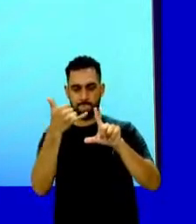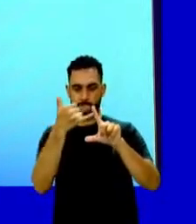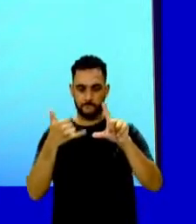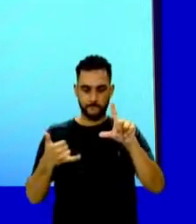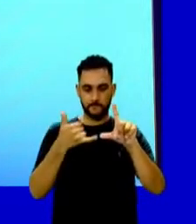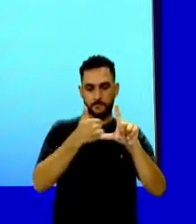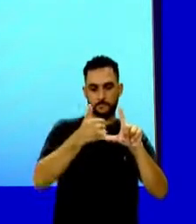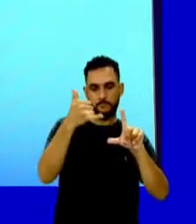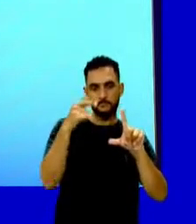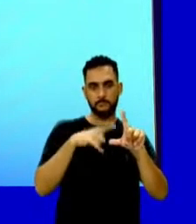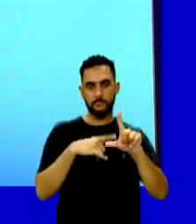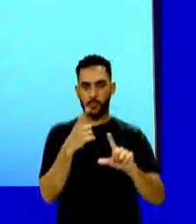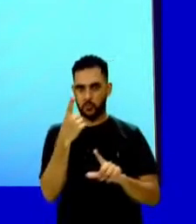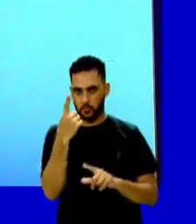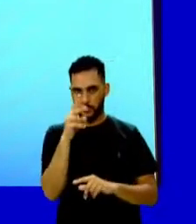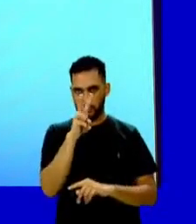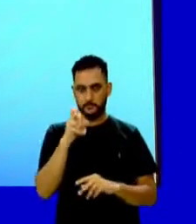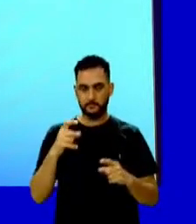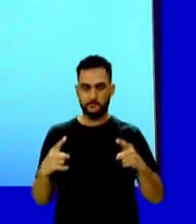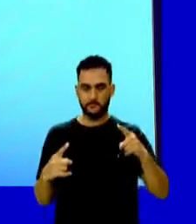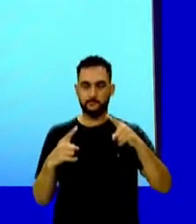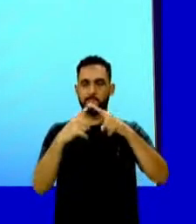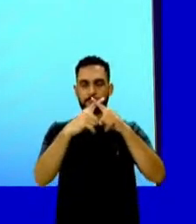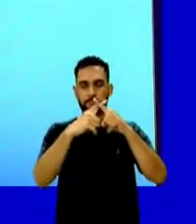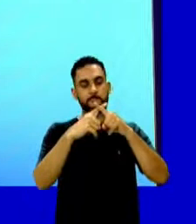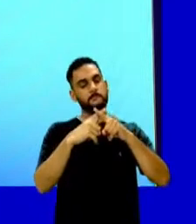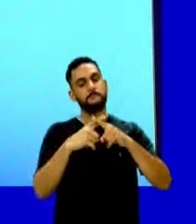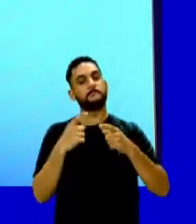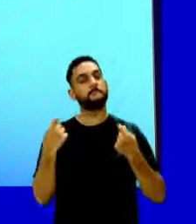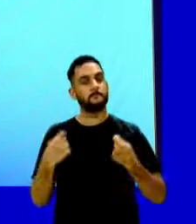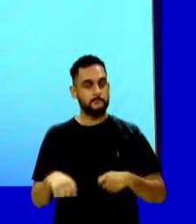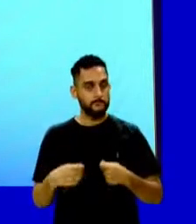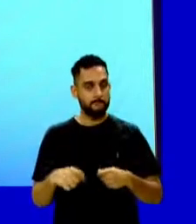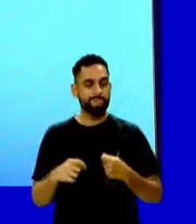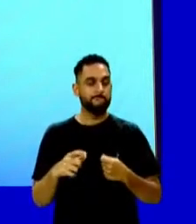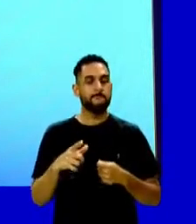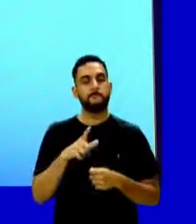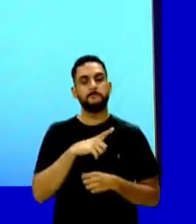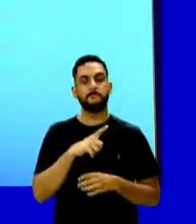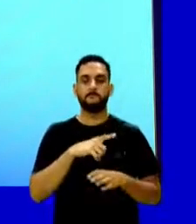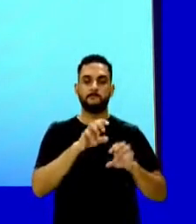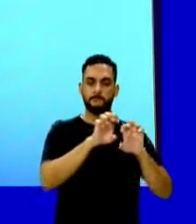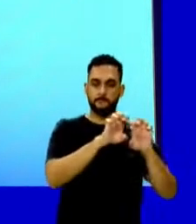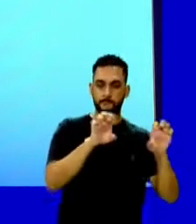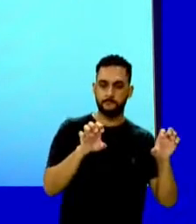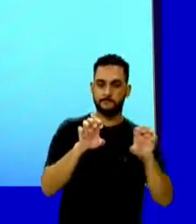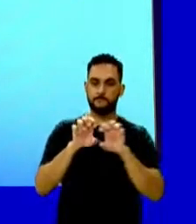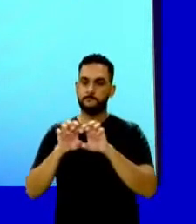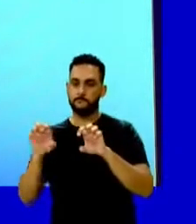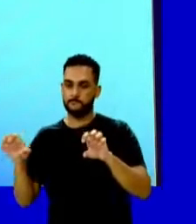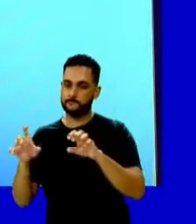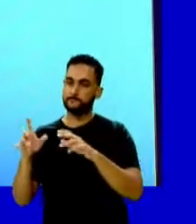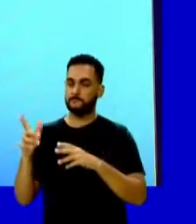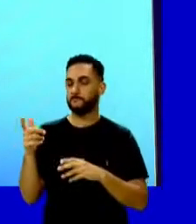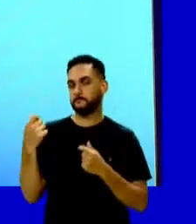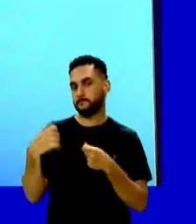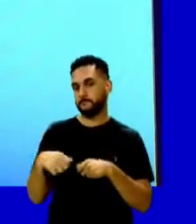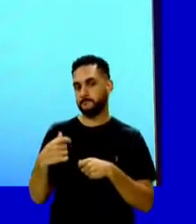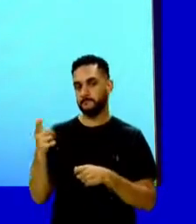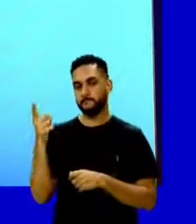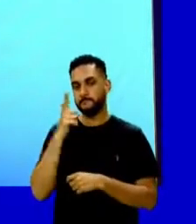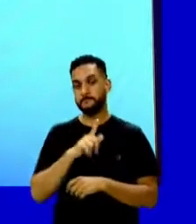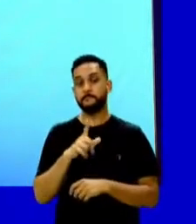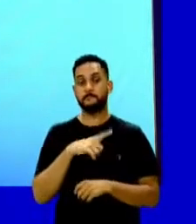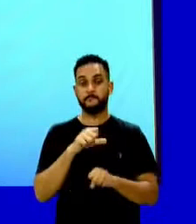tenho duas retas que passam pelo mesmo. Esse ponto ele tem que satisfazer ambas as festas assim a gente